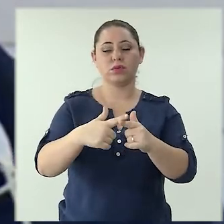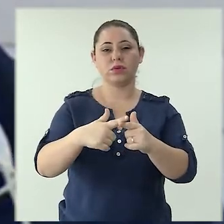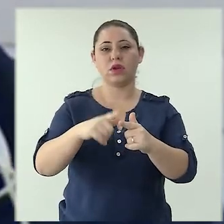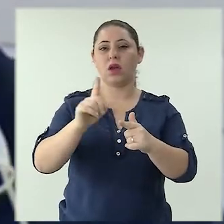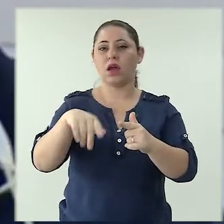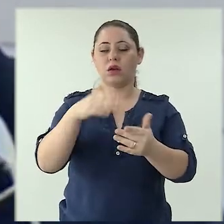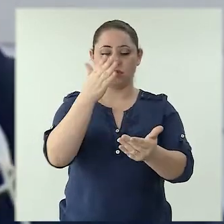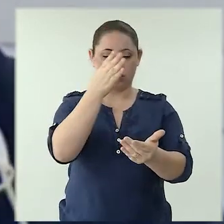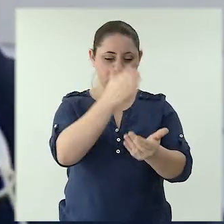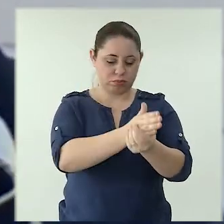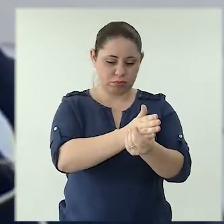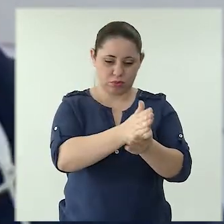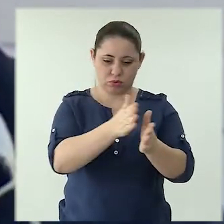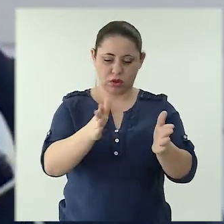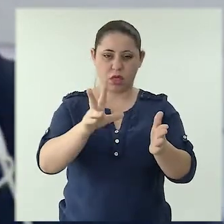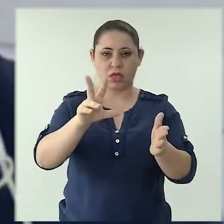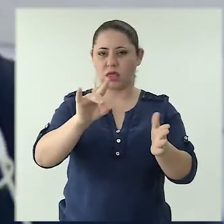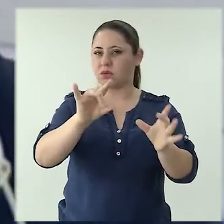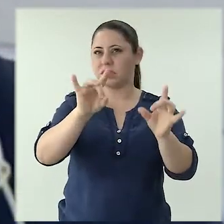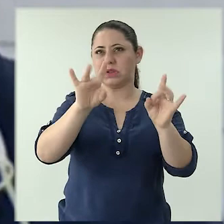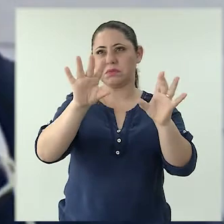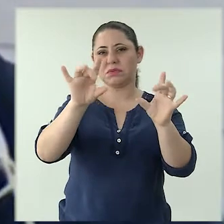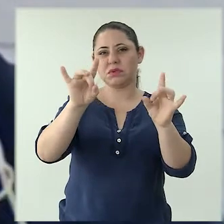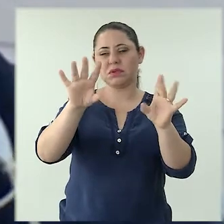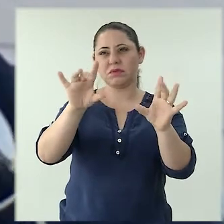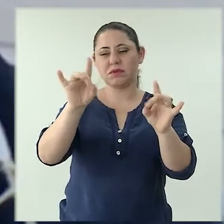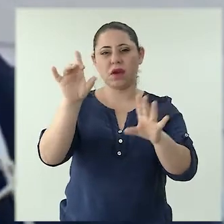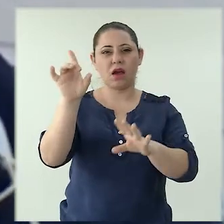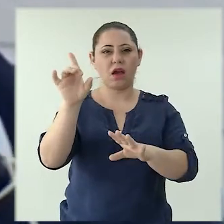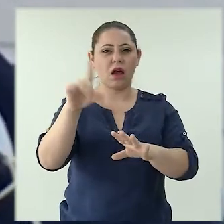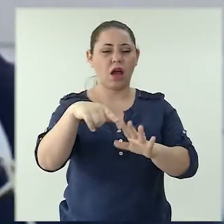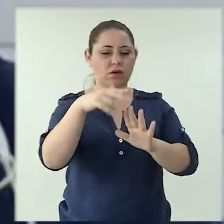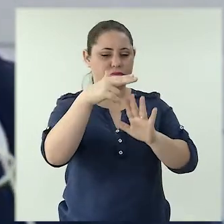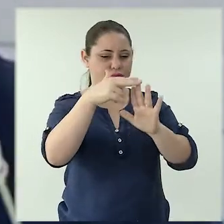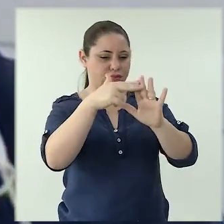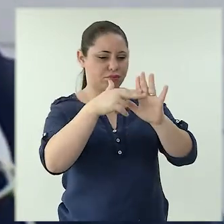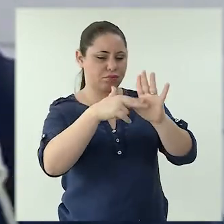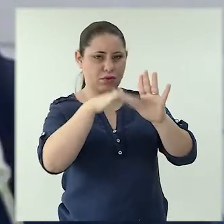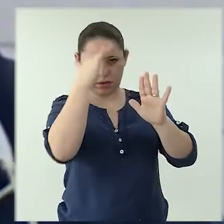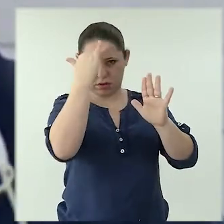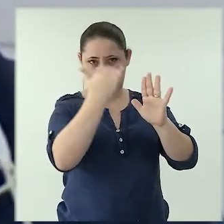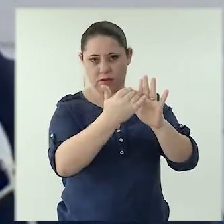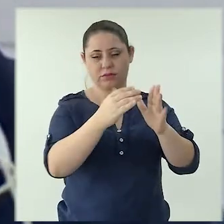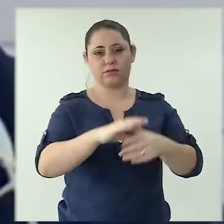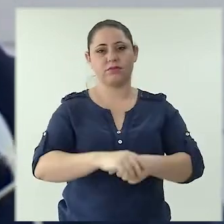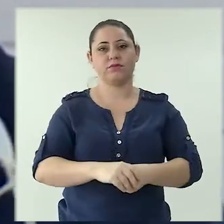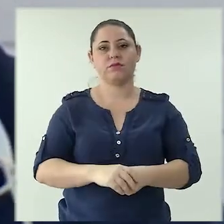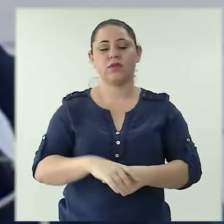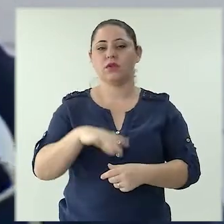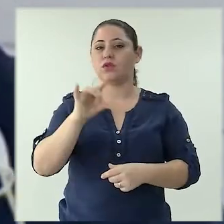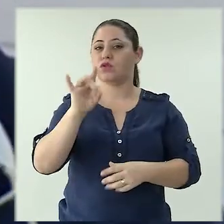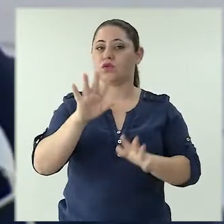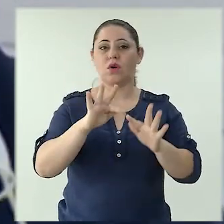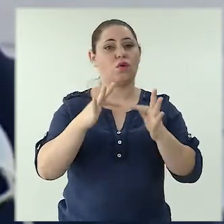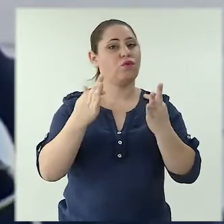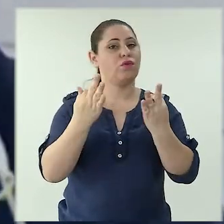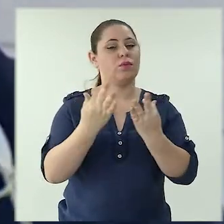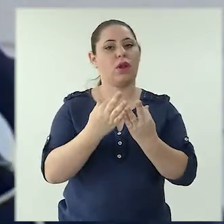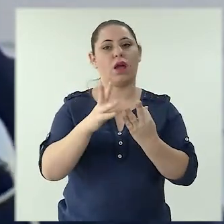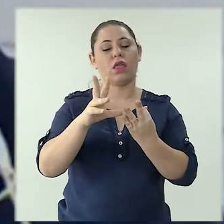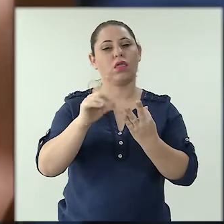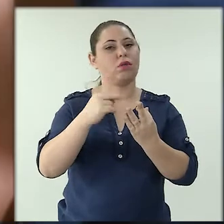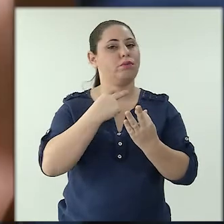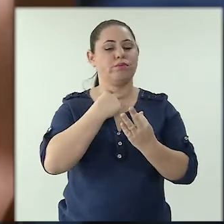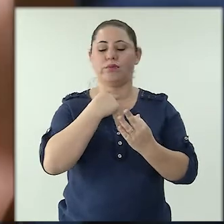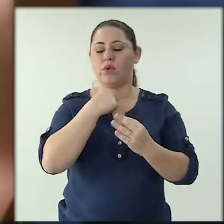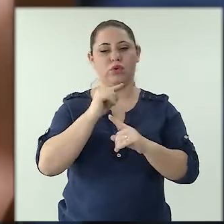capião extrajudicial ele é o procedimento e não especificamente os requisitos do uso capião. Somente o familiar, que